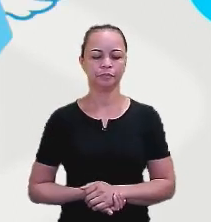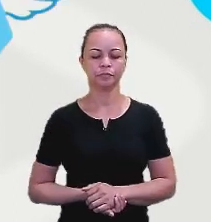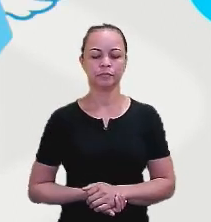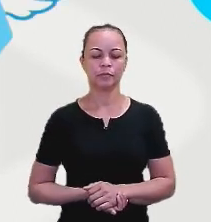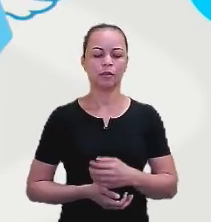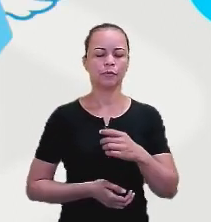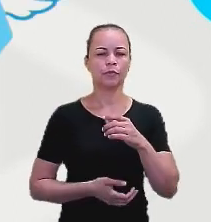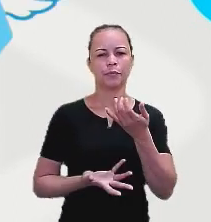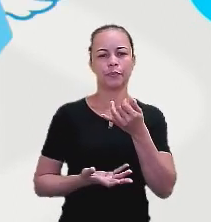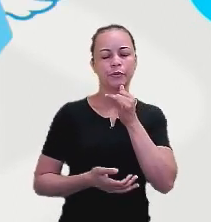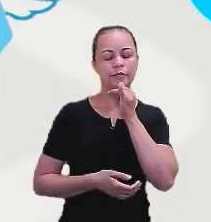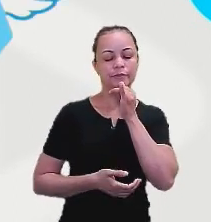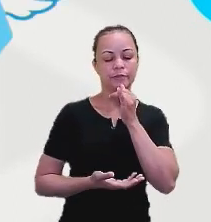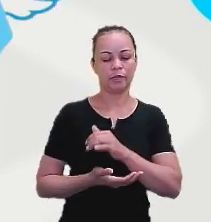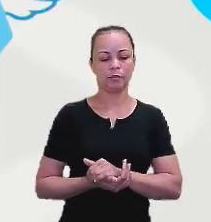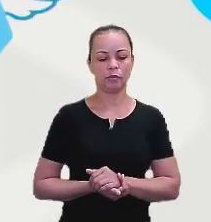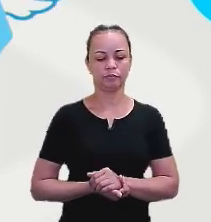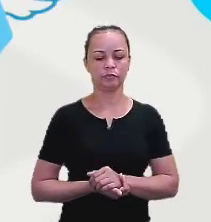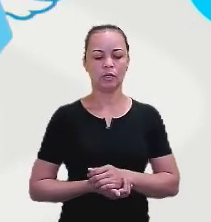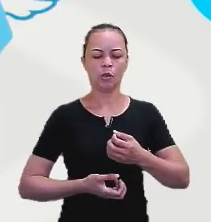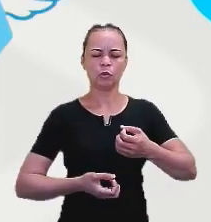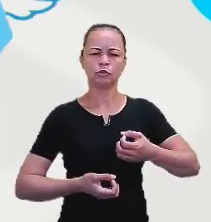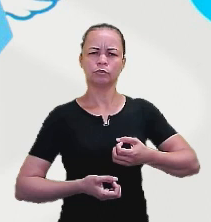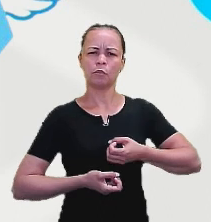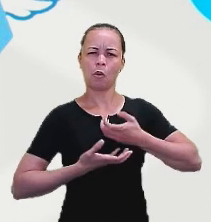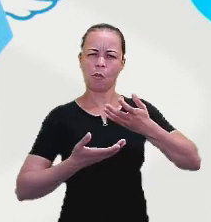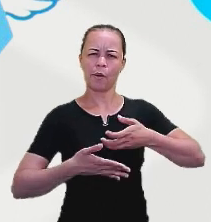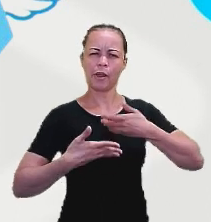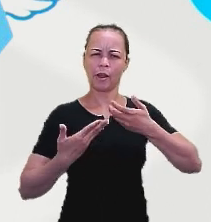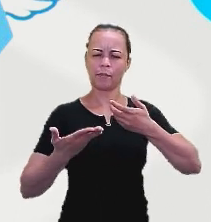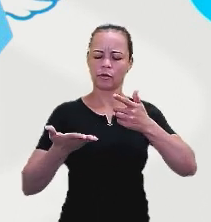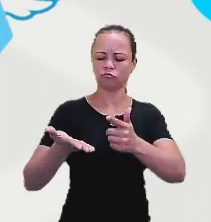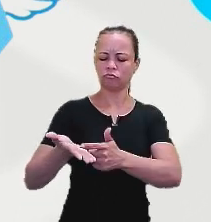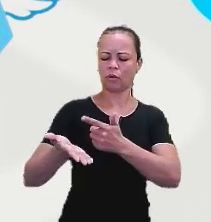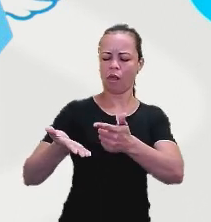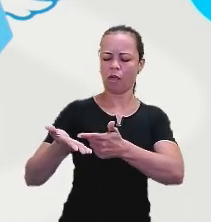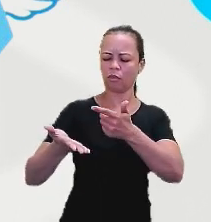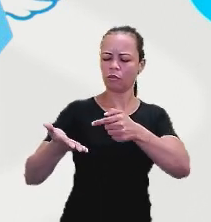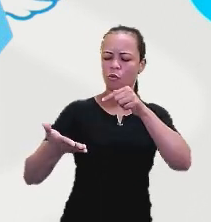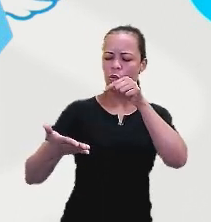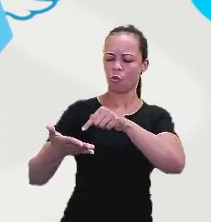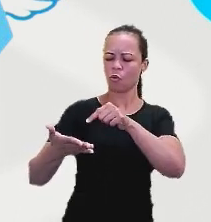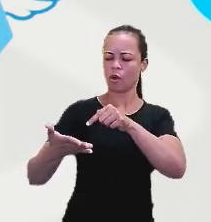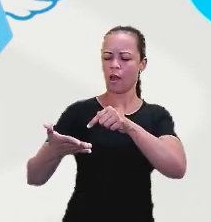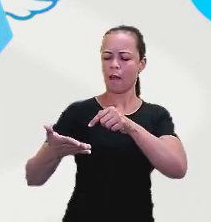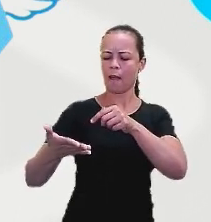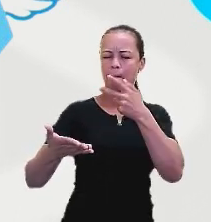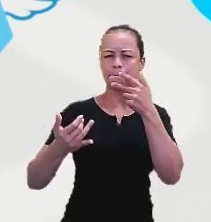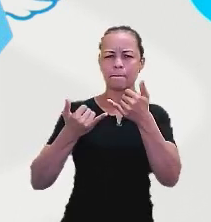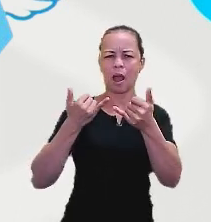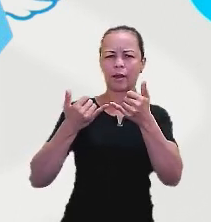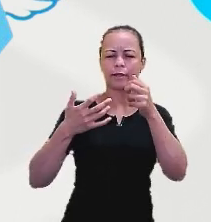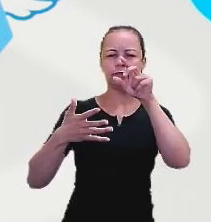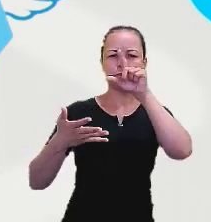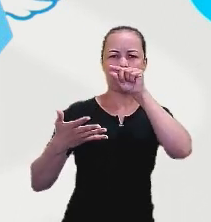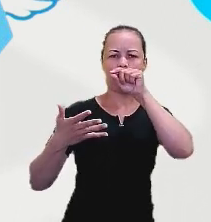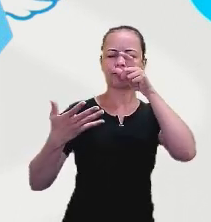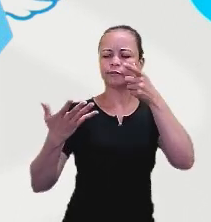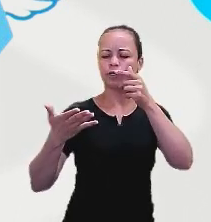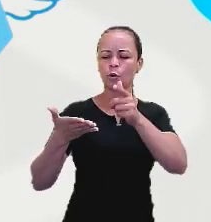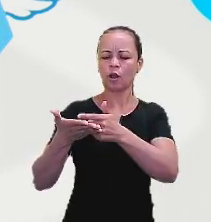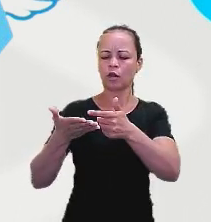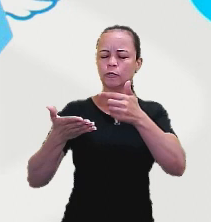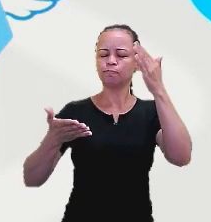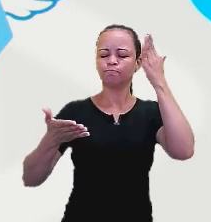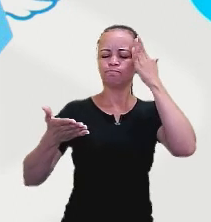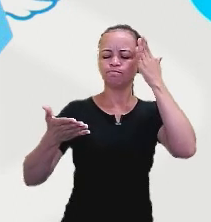Por exemplo, os poemas são pássaros que chegam, não se sabe de onde, e pousam no